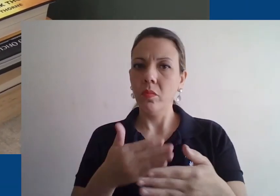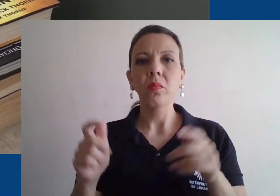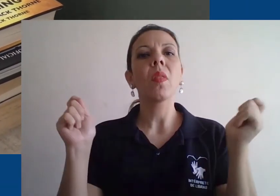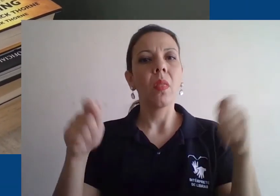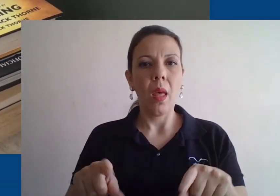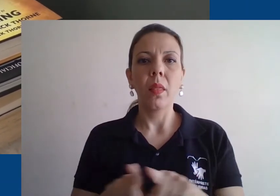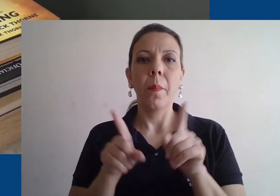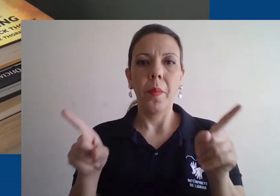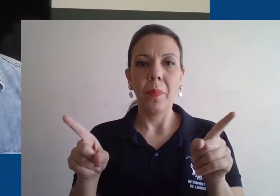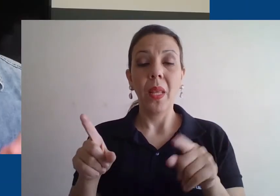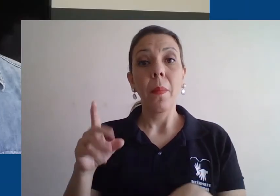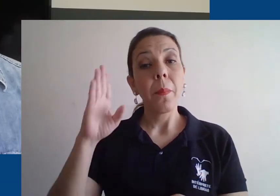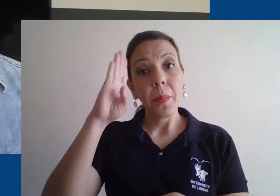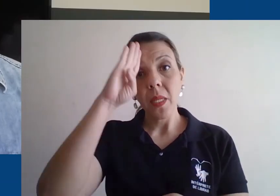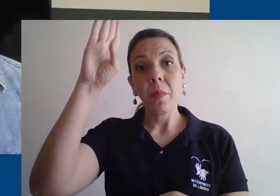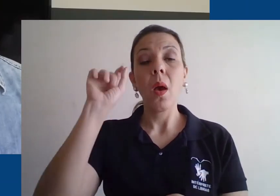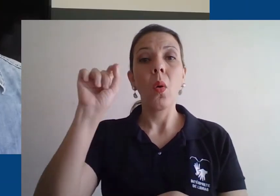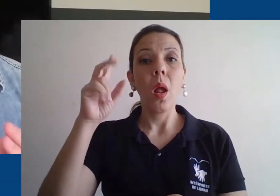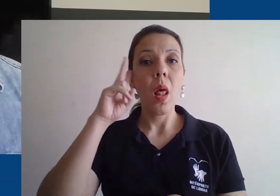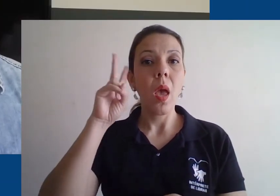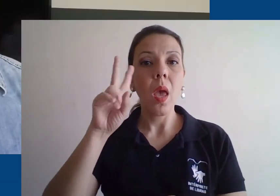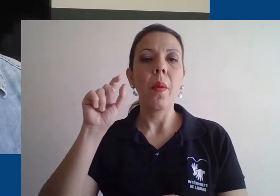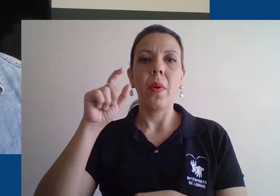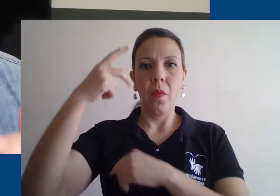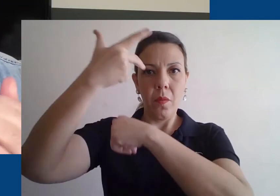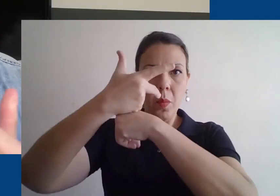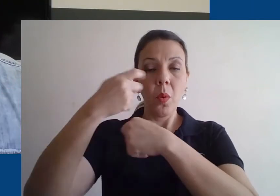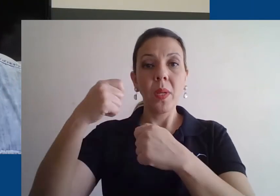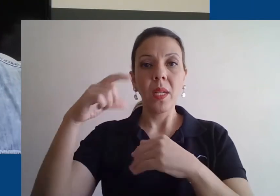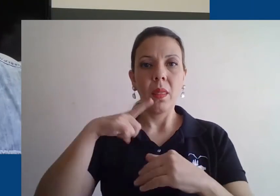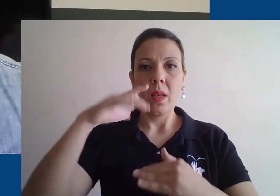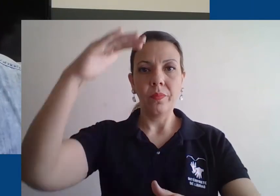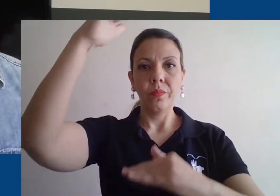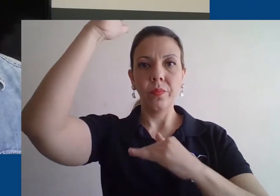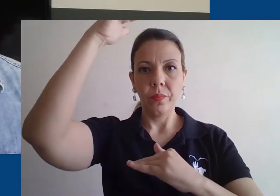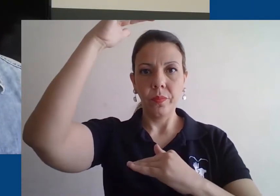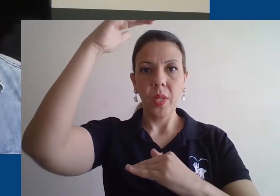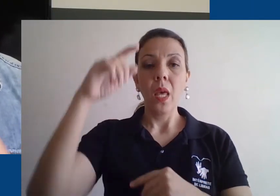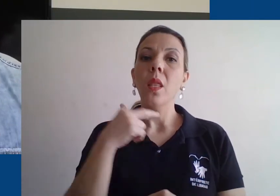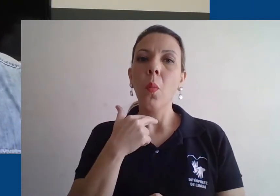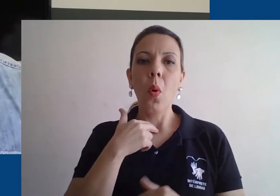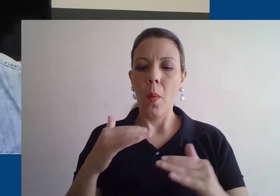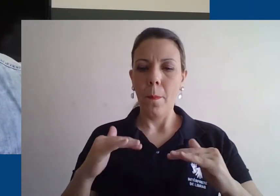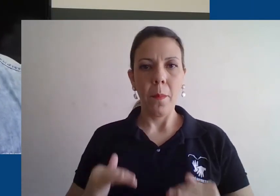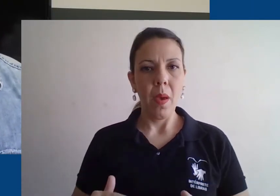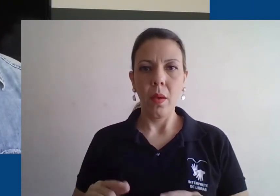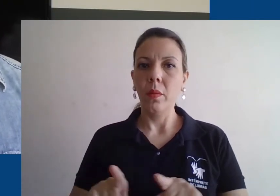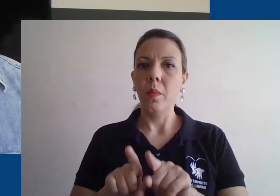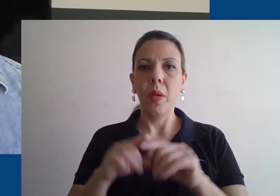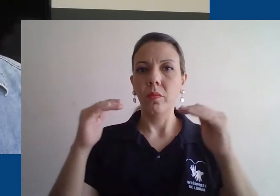de livros, alguma coisa assim. Lembrando de deixar a câmera também na altura do olhar, não muito alta, não muito